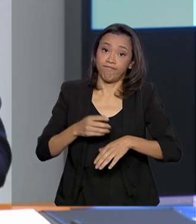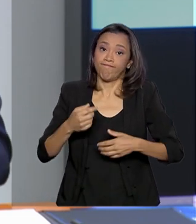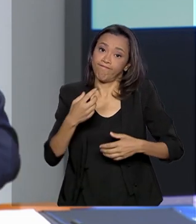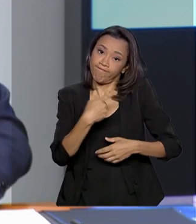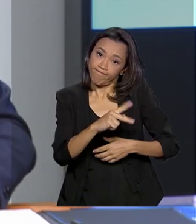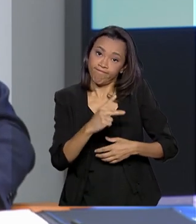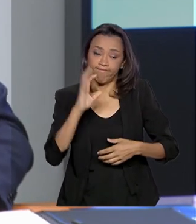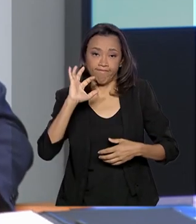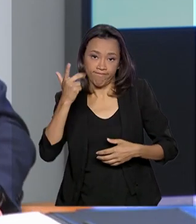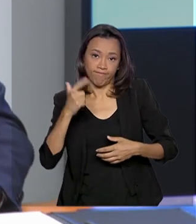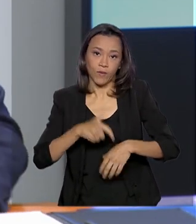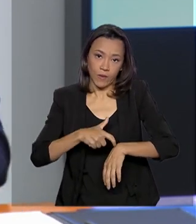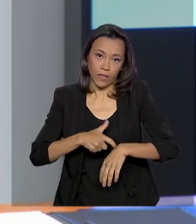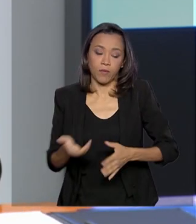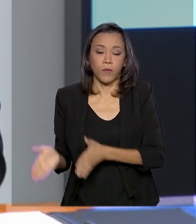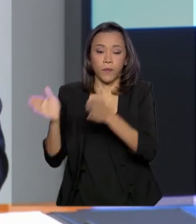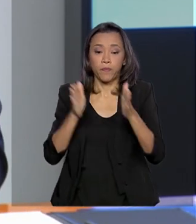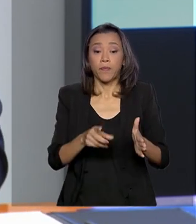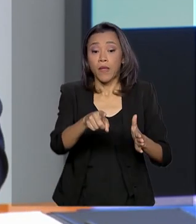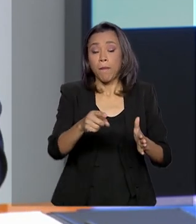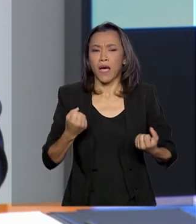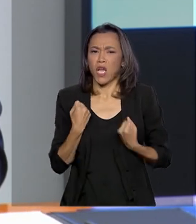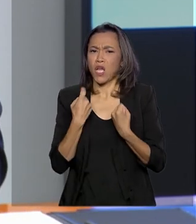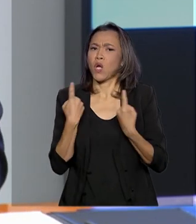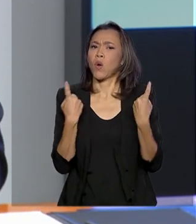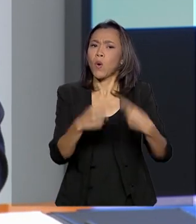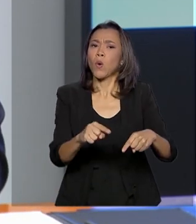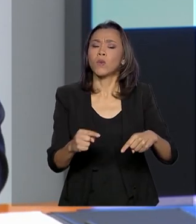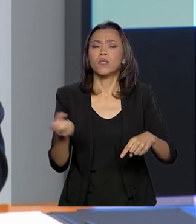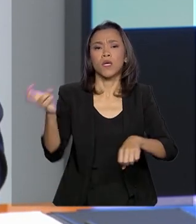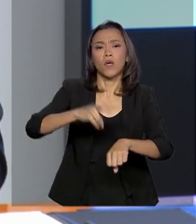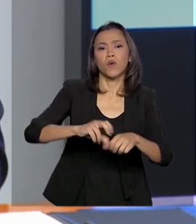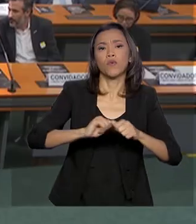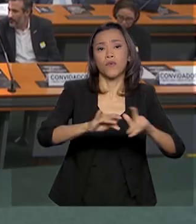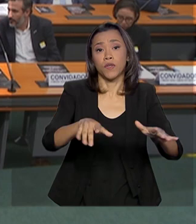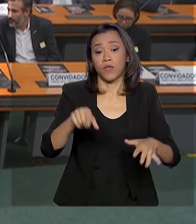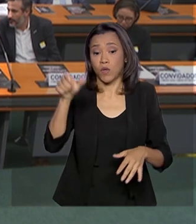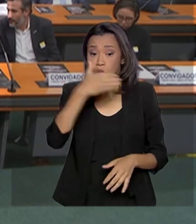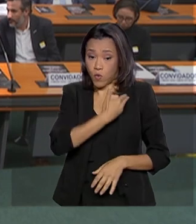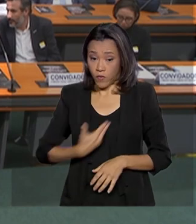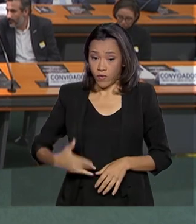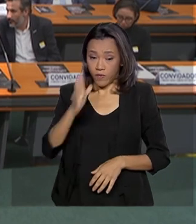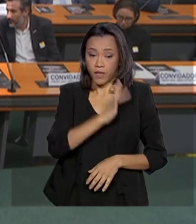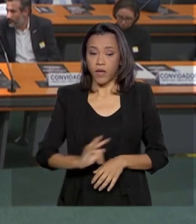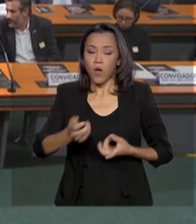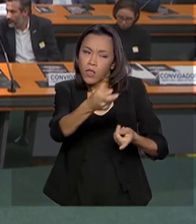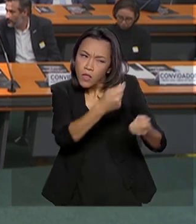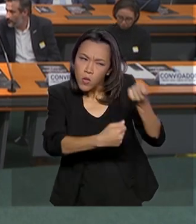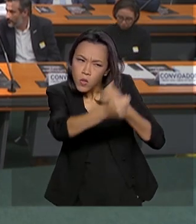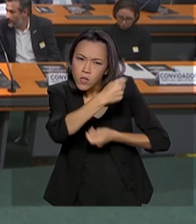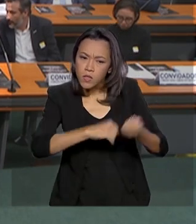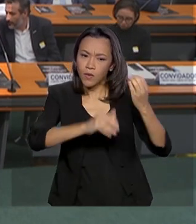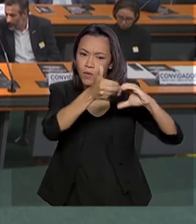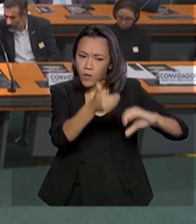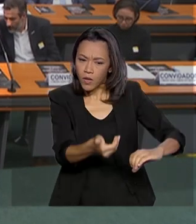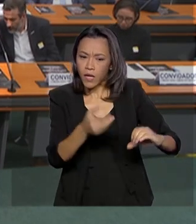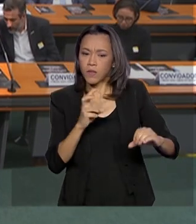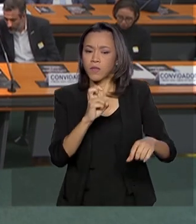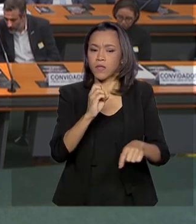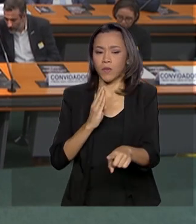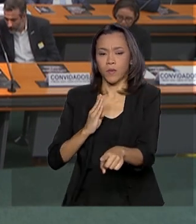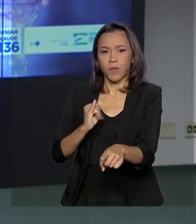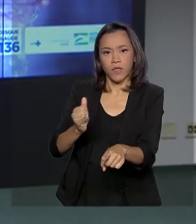combater o avanço do coronavírus o governo federal negocia com congresso a liberação de cerca de cinco bilhões